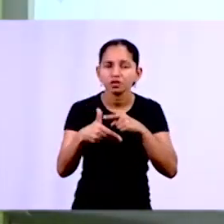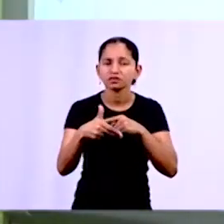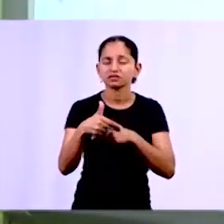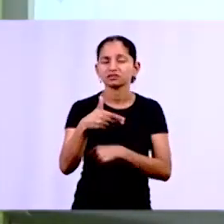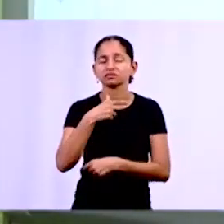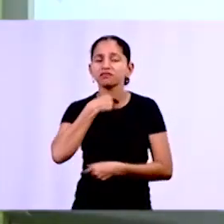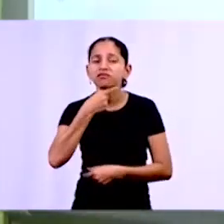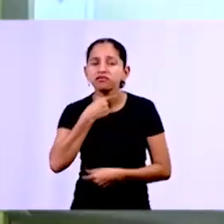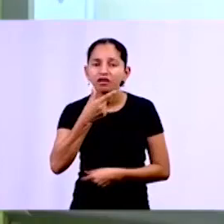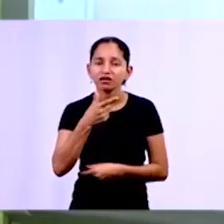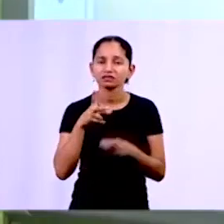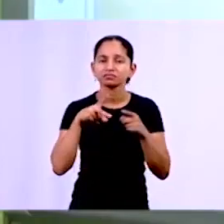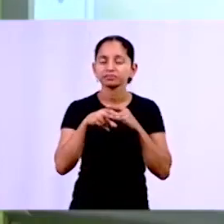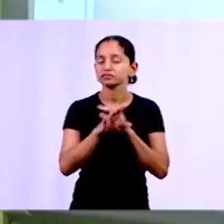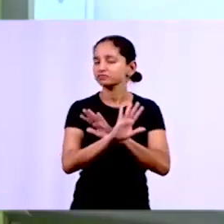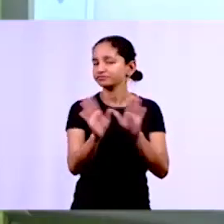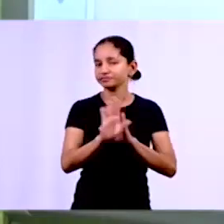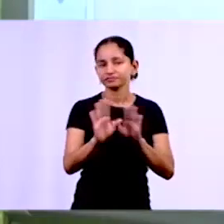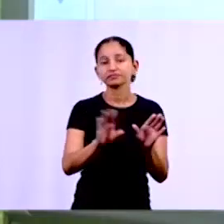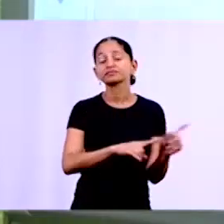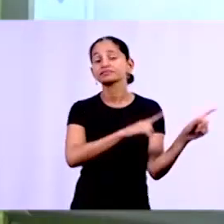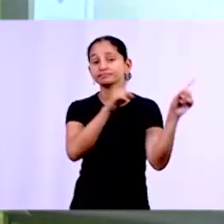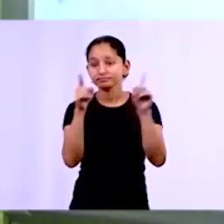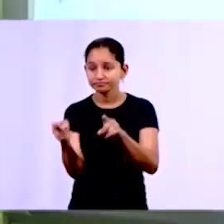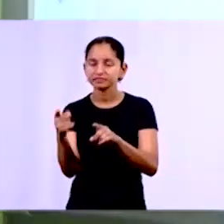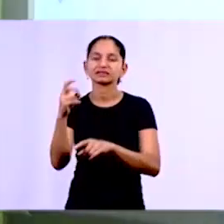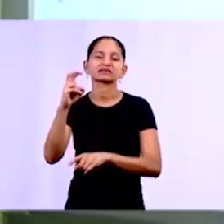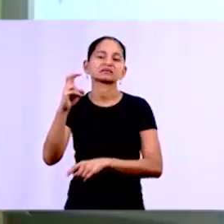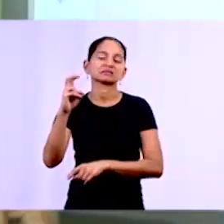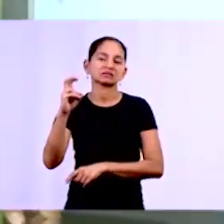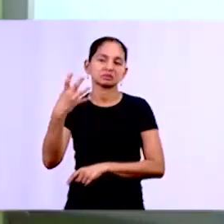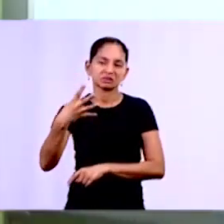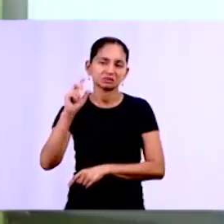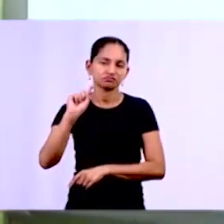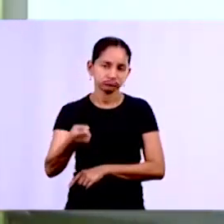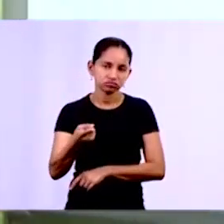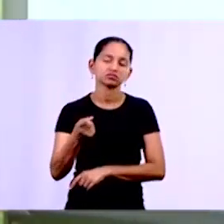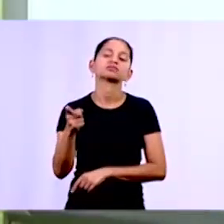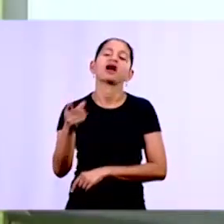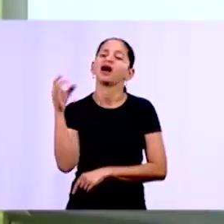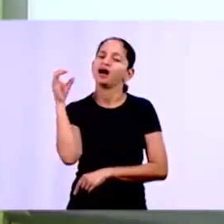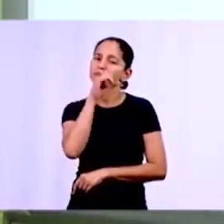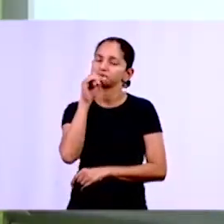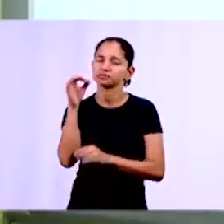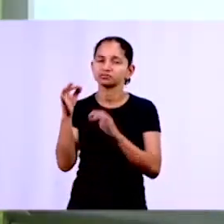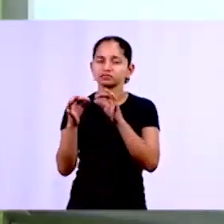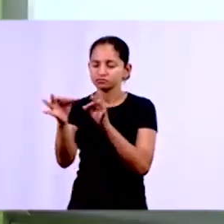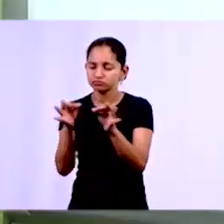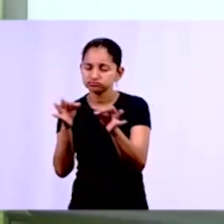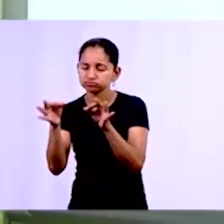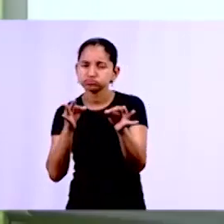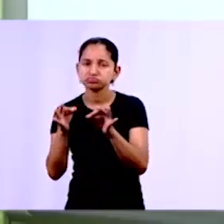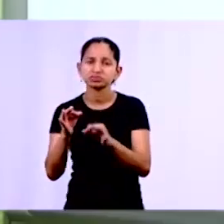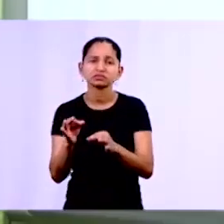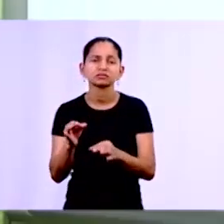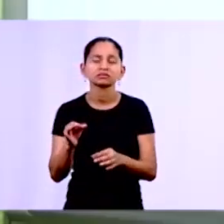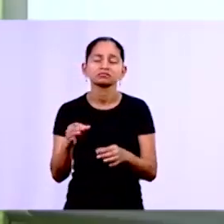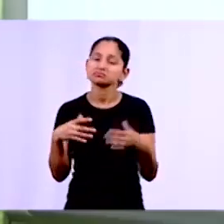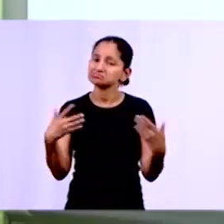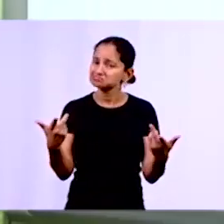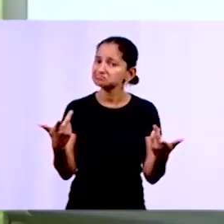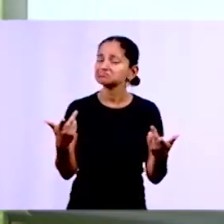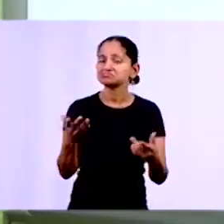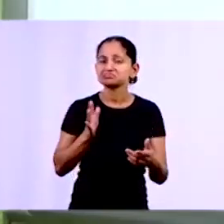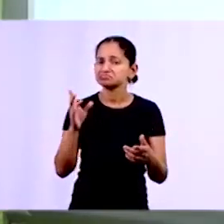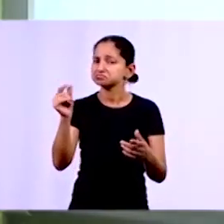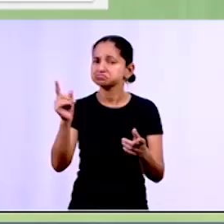computador, muito processamento. E em vez de usar um supercomputador, eu posso usar um computador desse que é mais, né, que não é tão caro como um supercomputador,